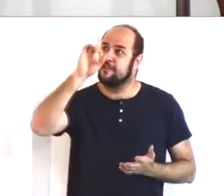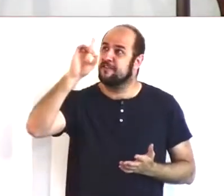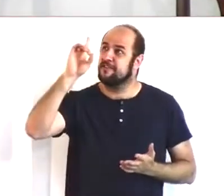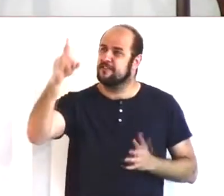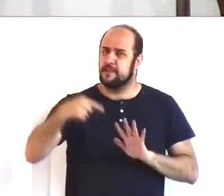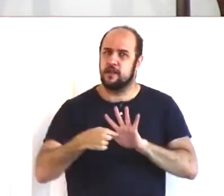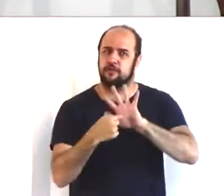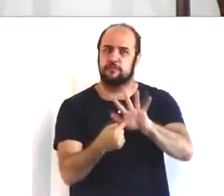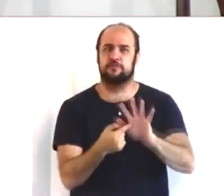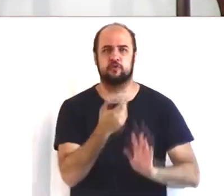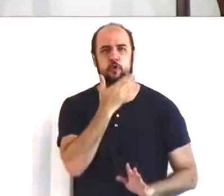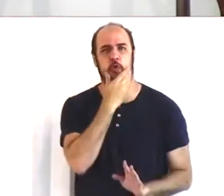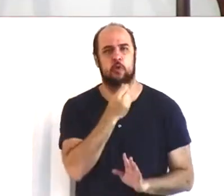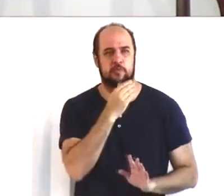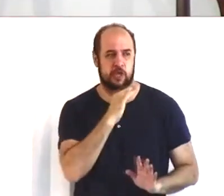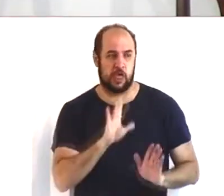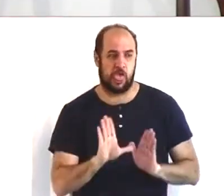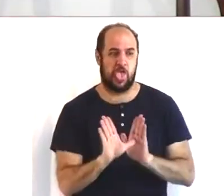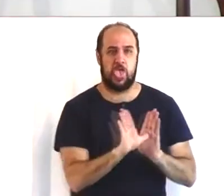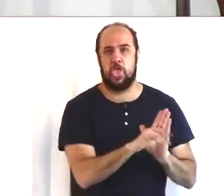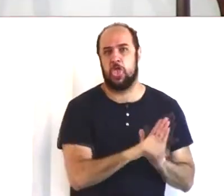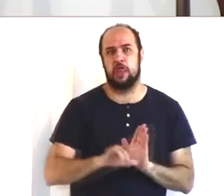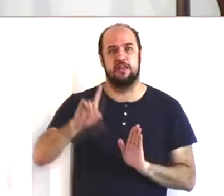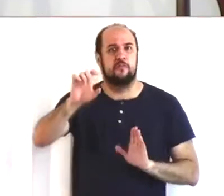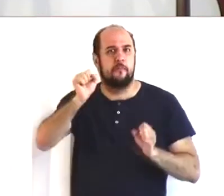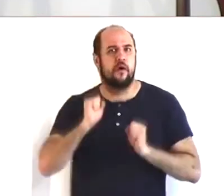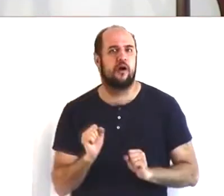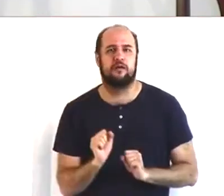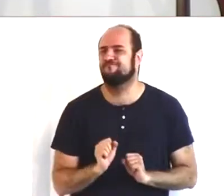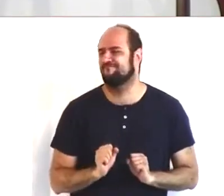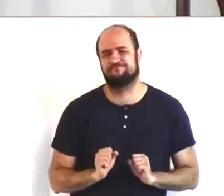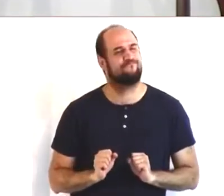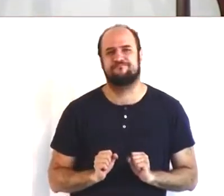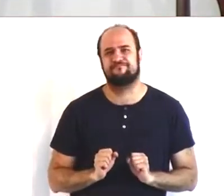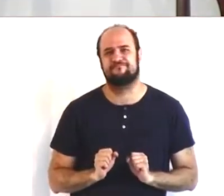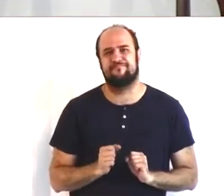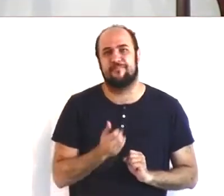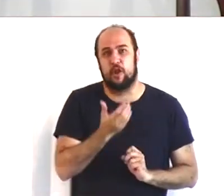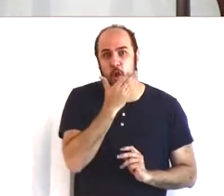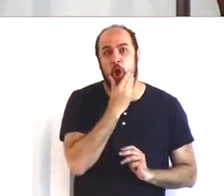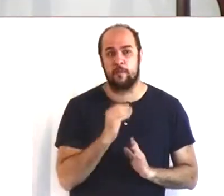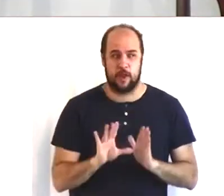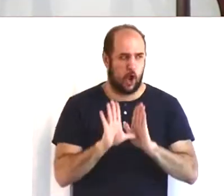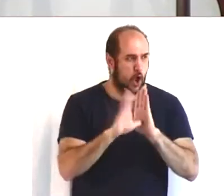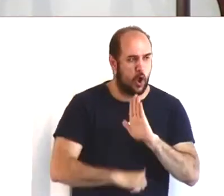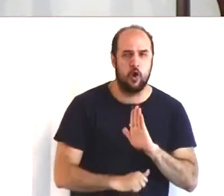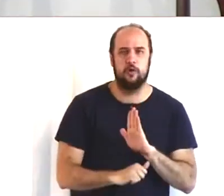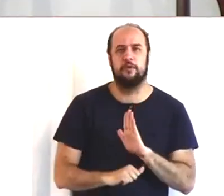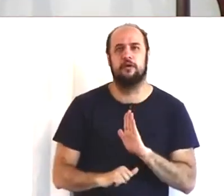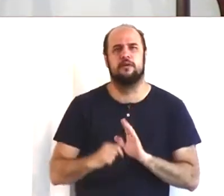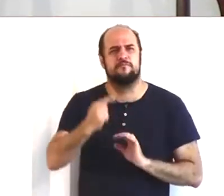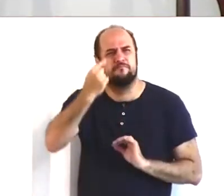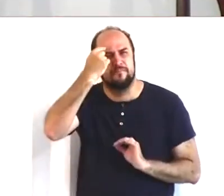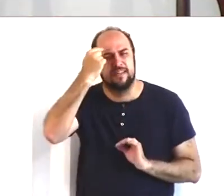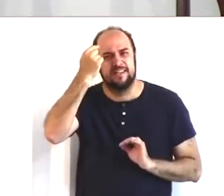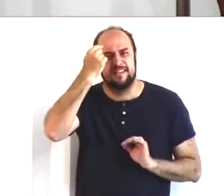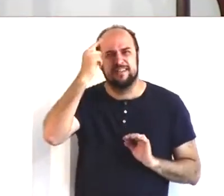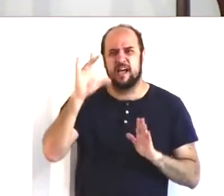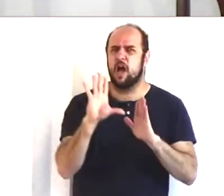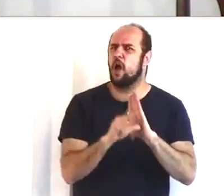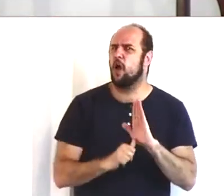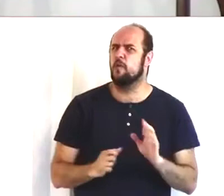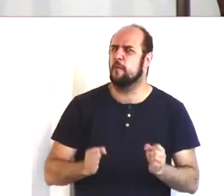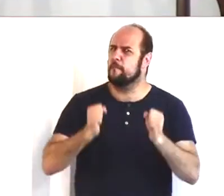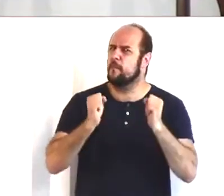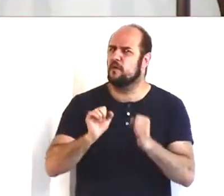Deus. O homem não pode usurpar o poder de Deus. E quando o homem usurpa o poder de Deus, imagina usurpar o poder de